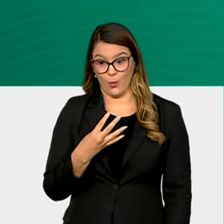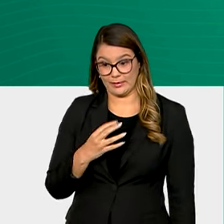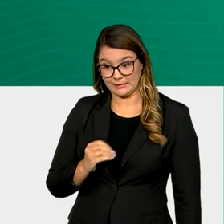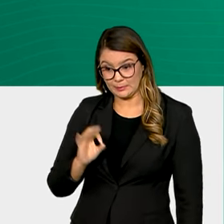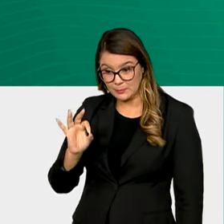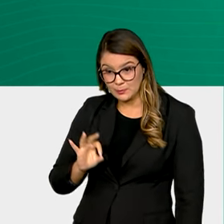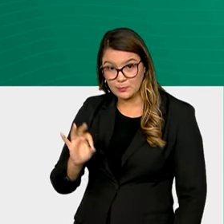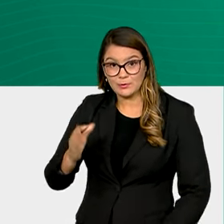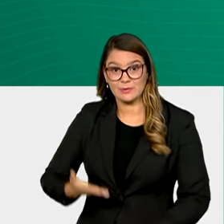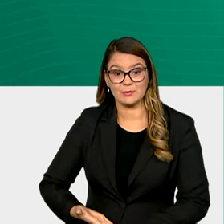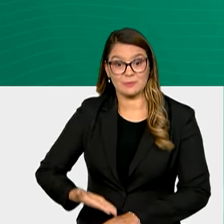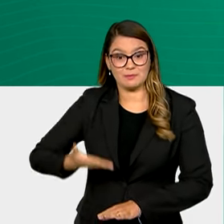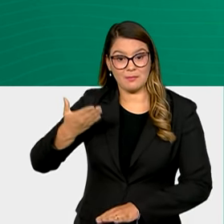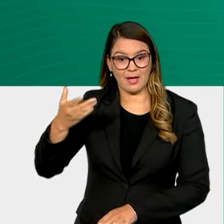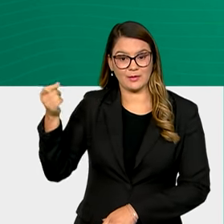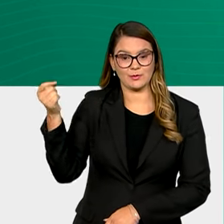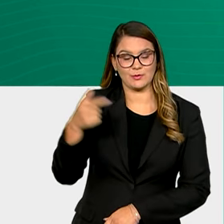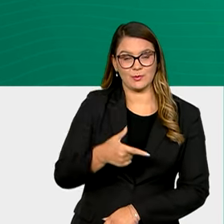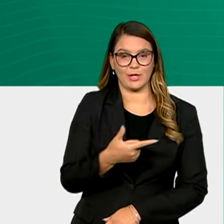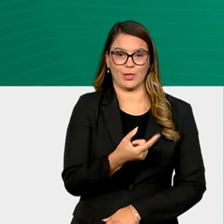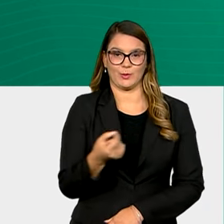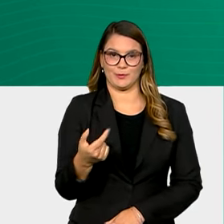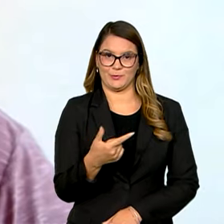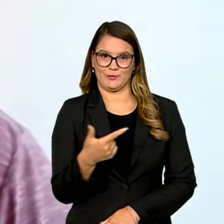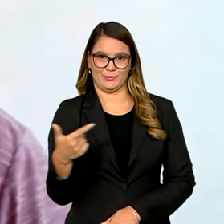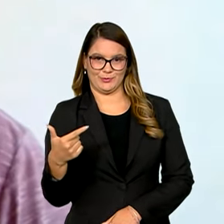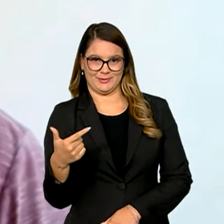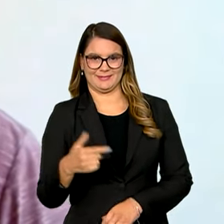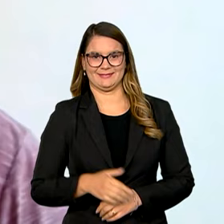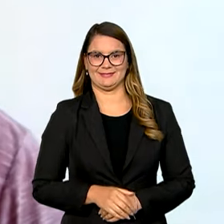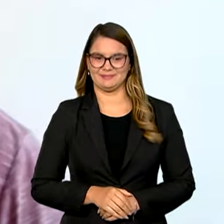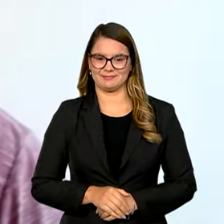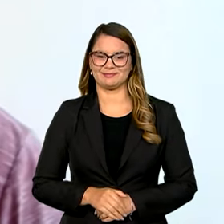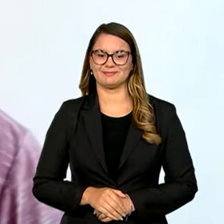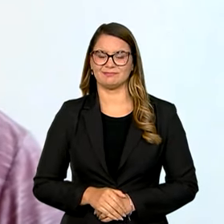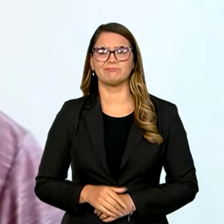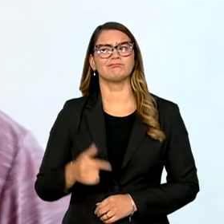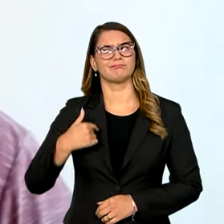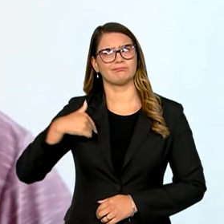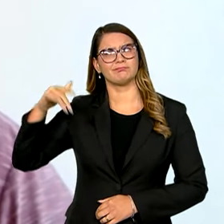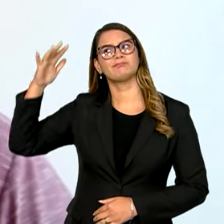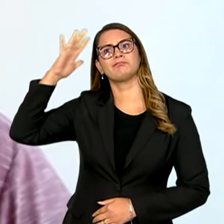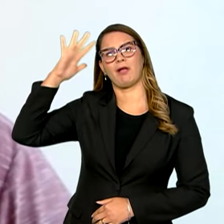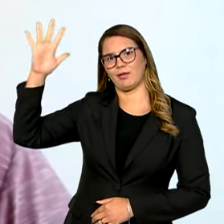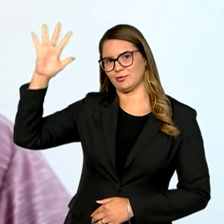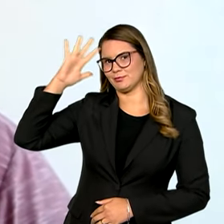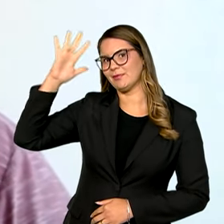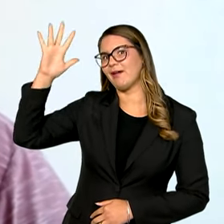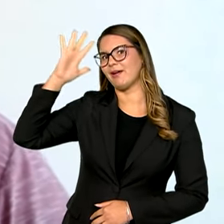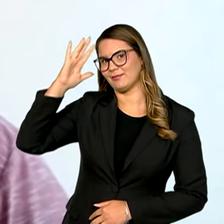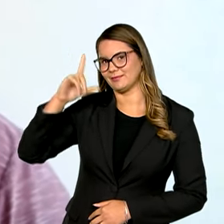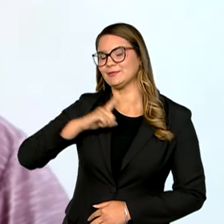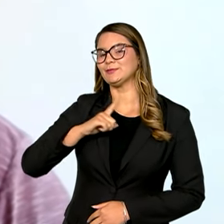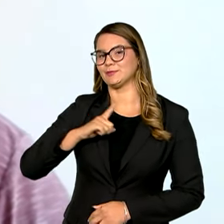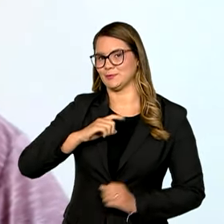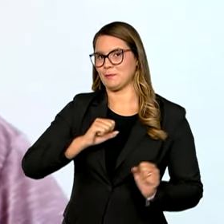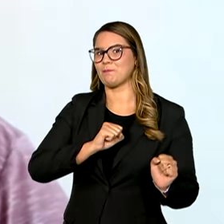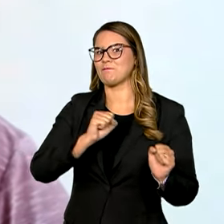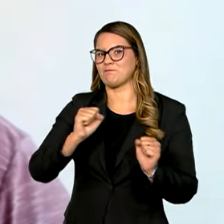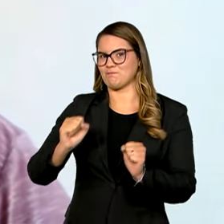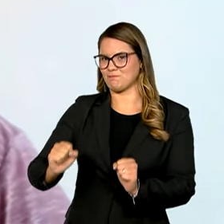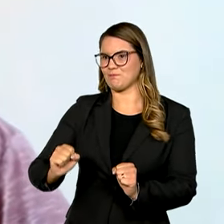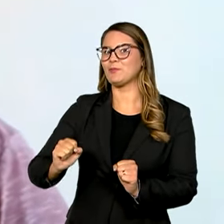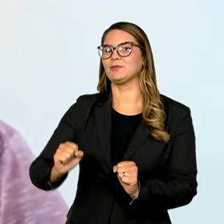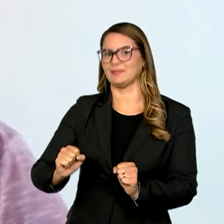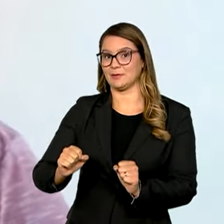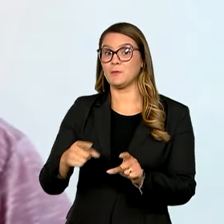que os 11 trilhões de reais de 2022. A gente tinha noção de que ele tinha um potencial enorme, né? Porque